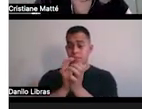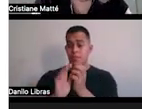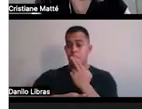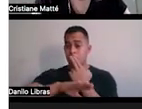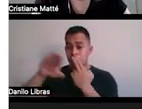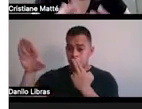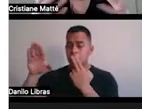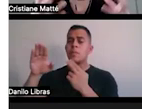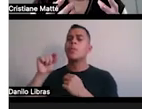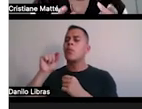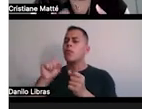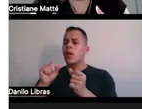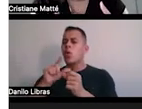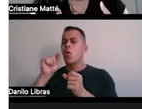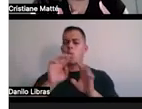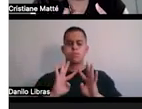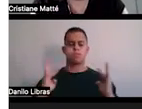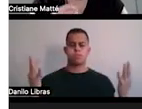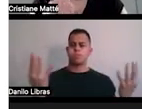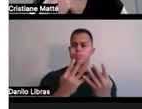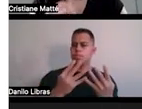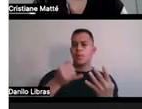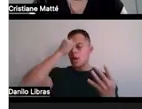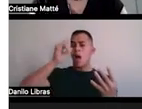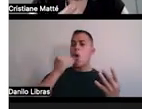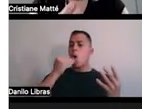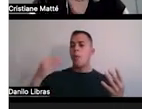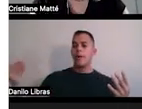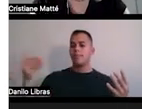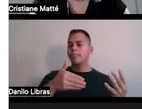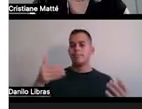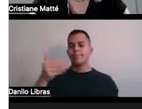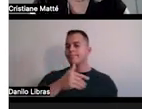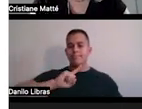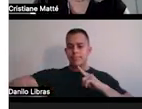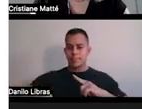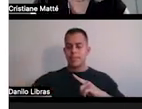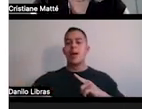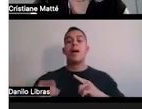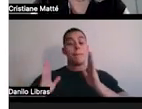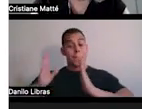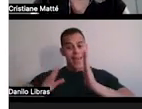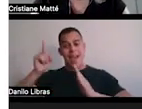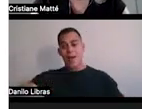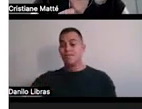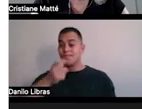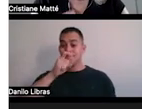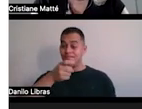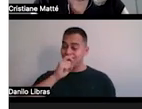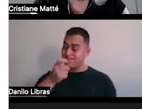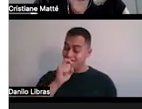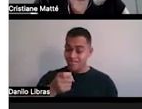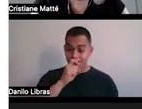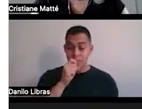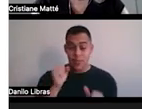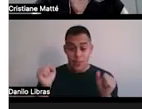Holanda, e não deixavam entrar comida. E foi um inverno muito rigoroso que eles tiveram nessa época, e a produção